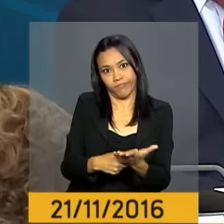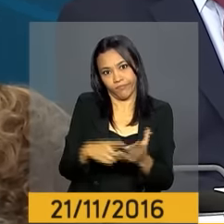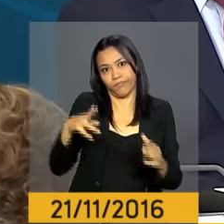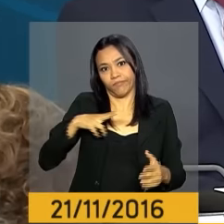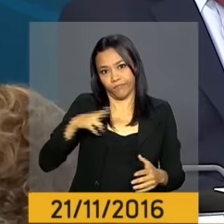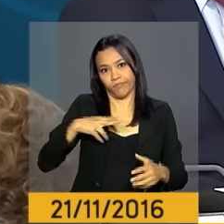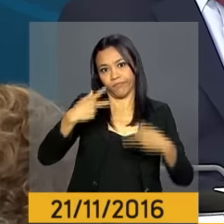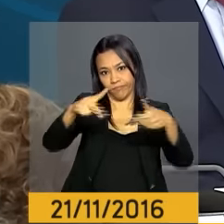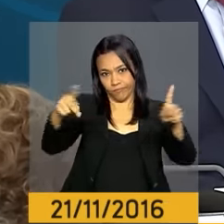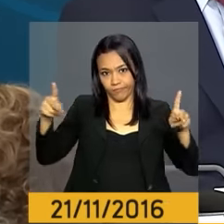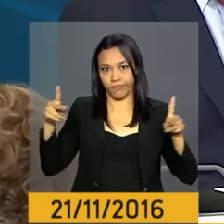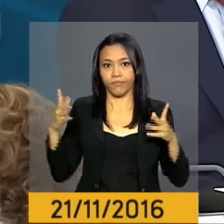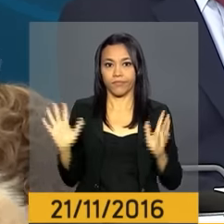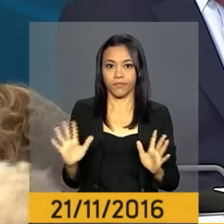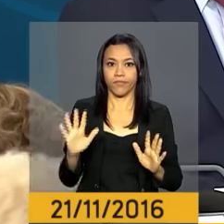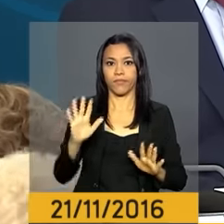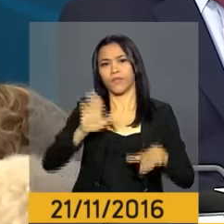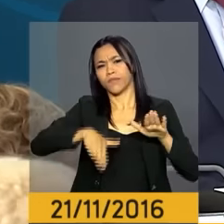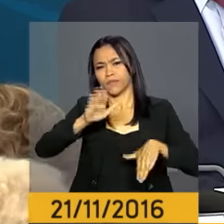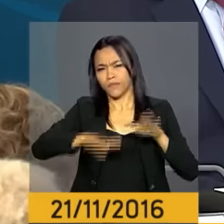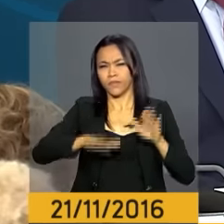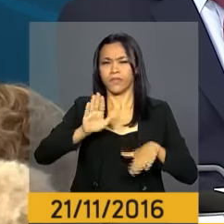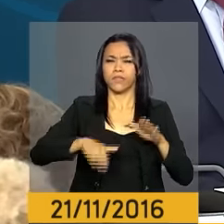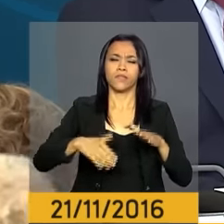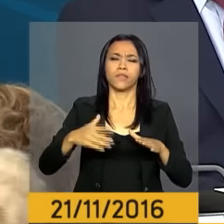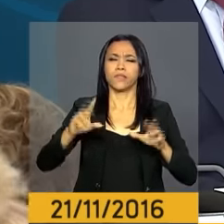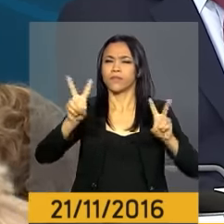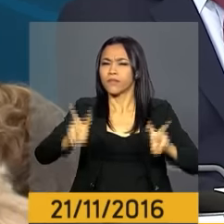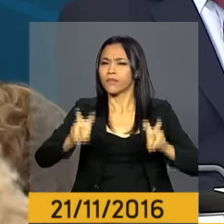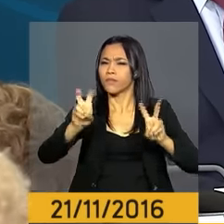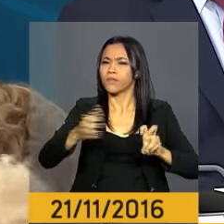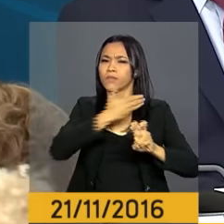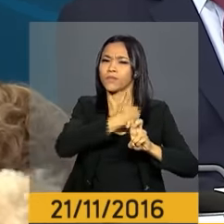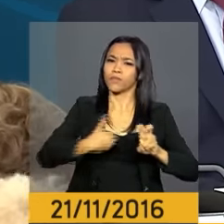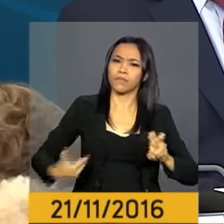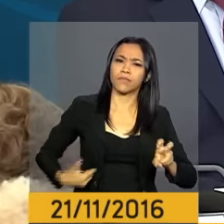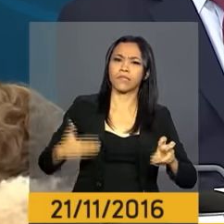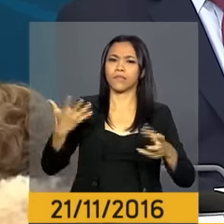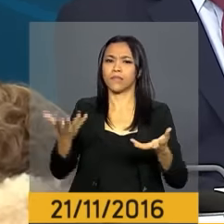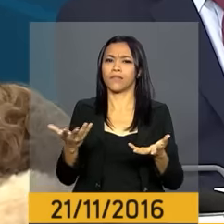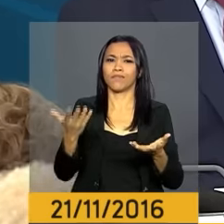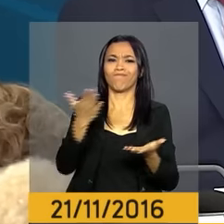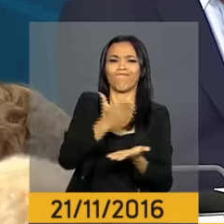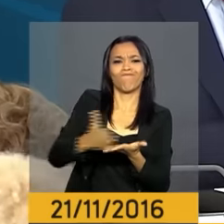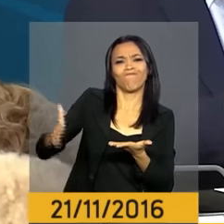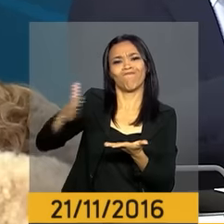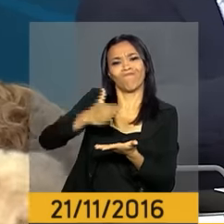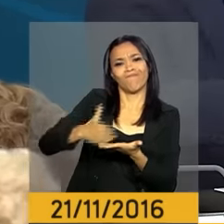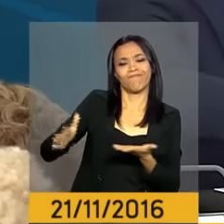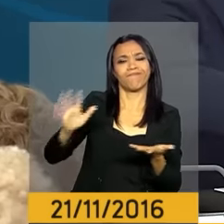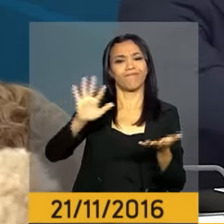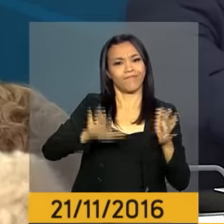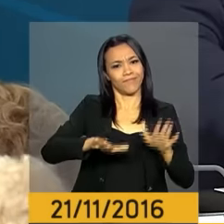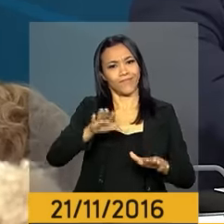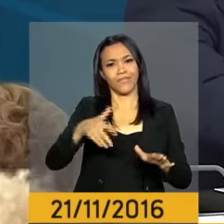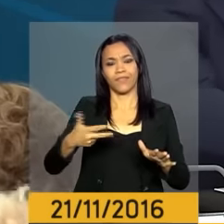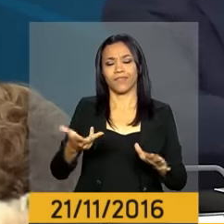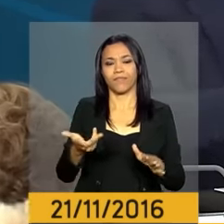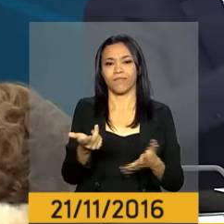individuais, muitas e muitas vezes essas questões governamentais coletivas passam ao largo.